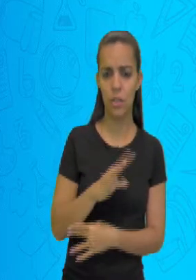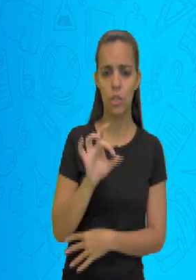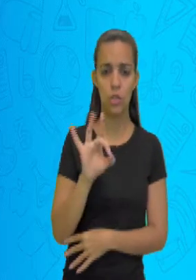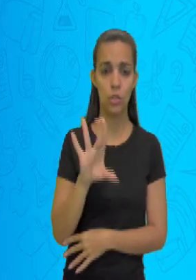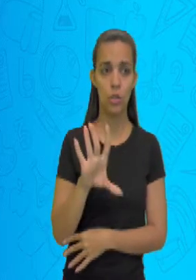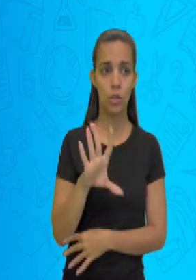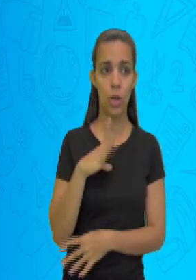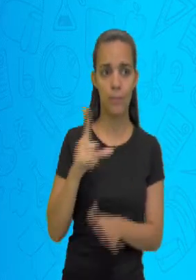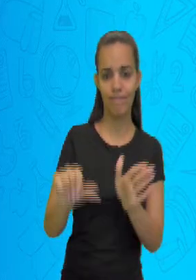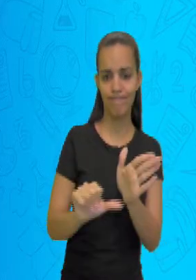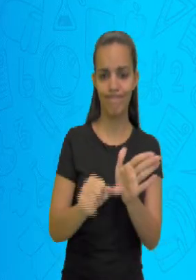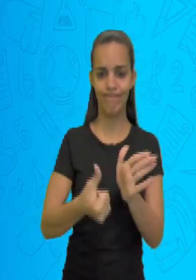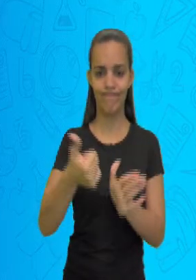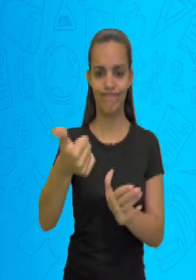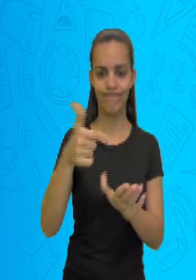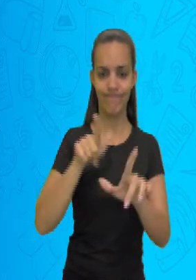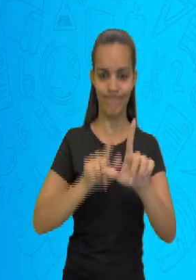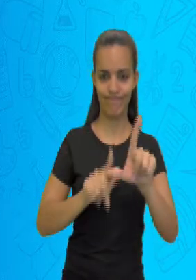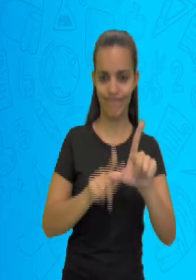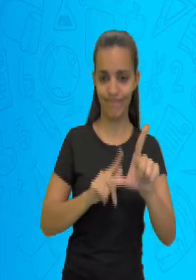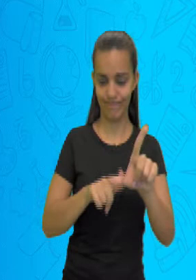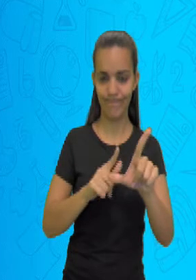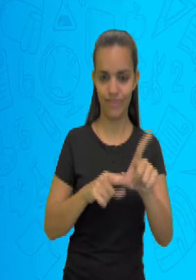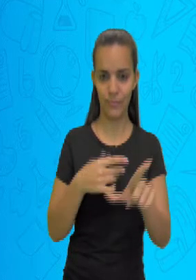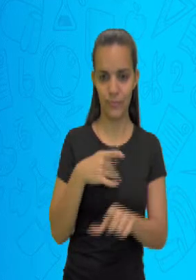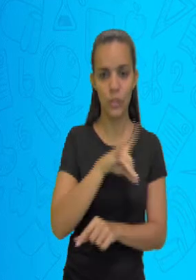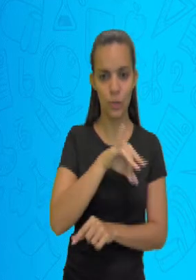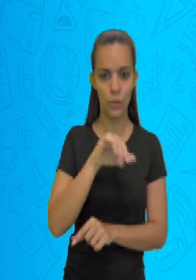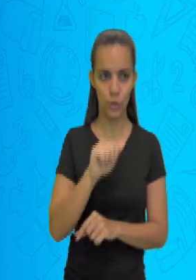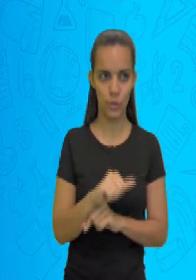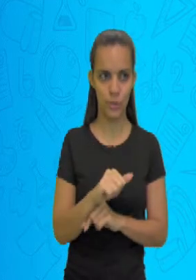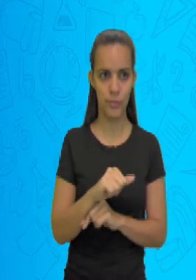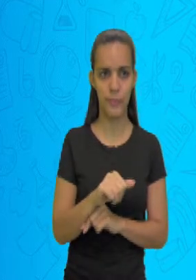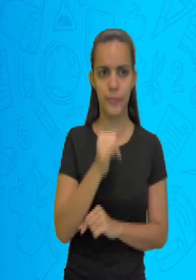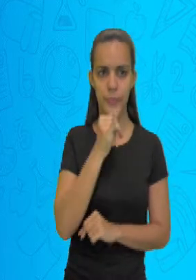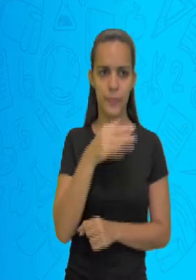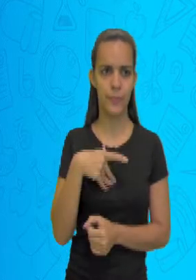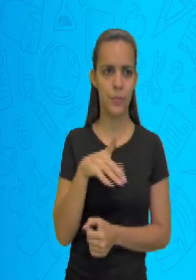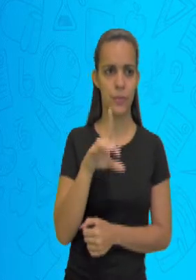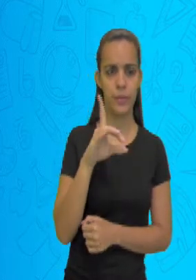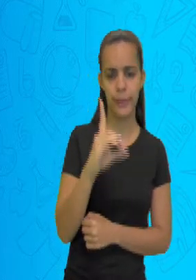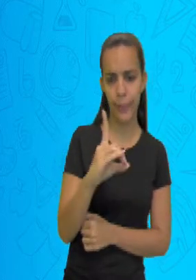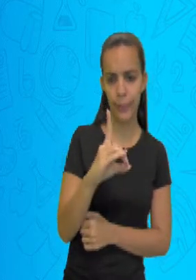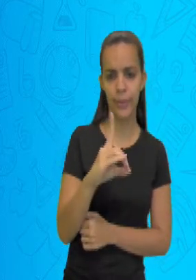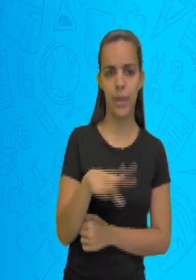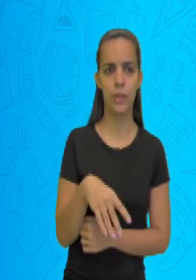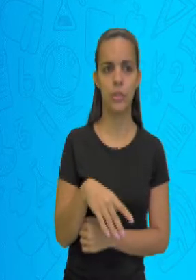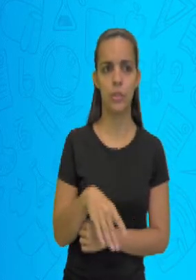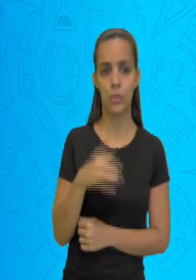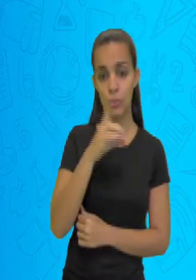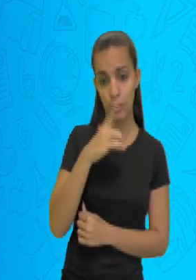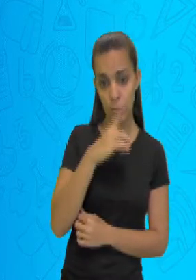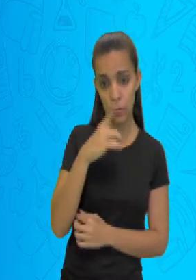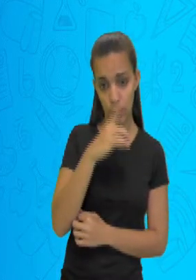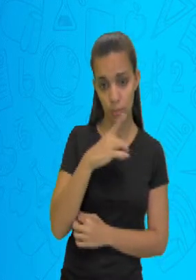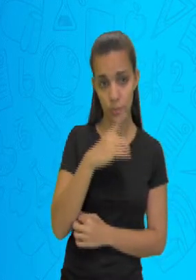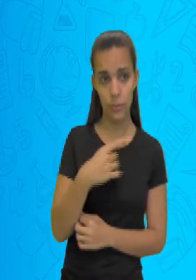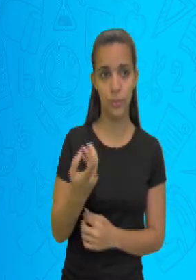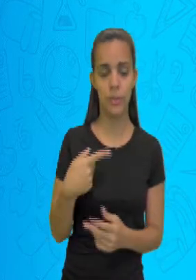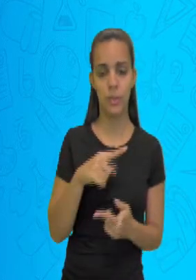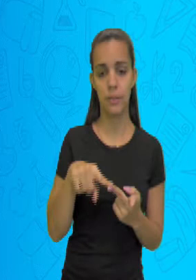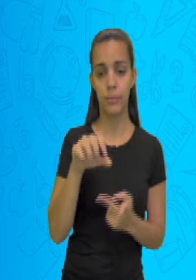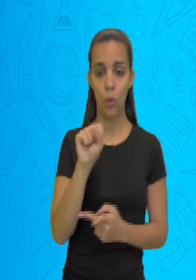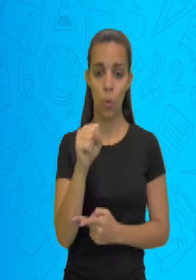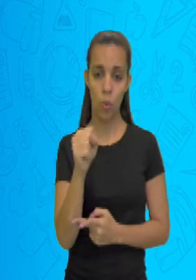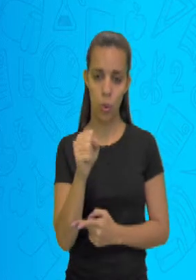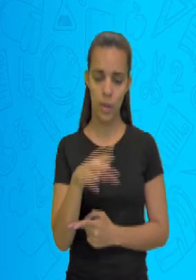exemplo, nós temos somente a primeira letra, determinando os dias da semana. Então, nós temos o D para domingo, o